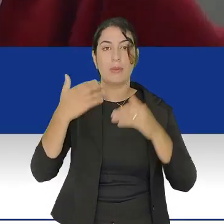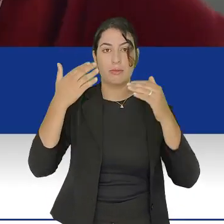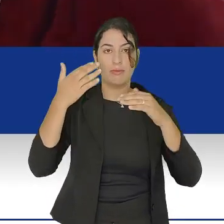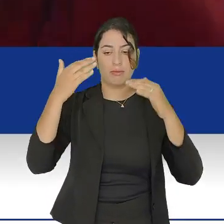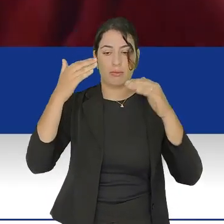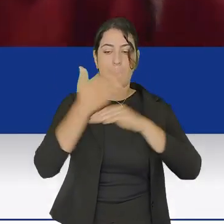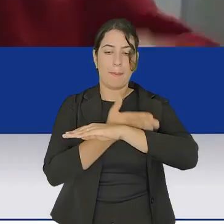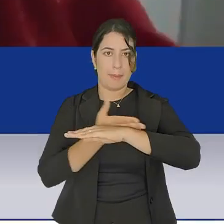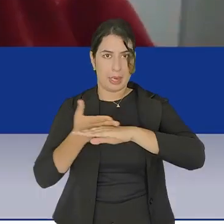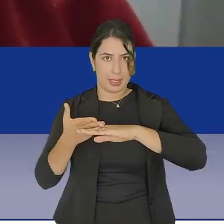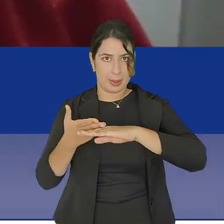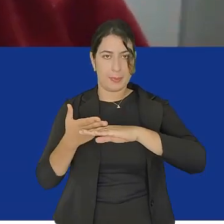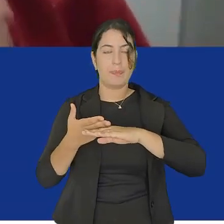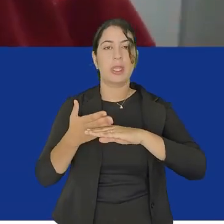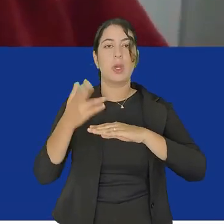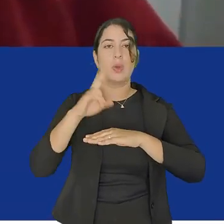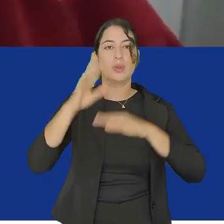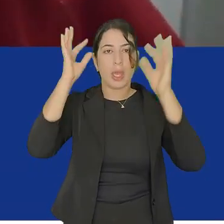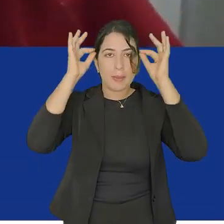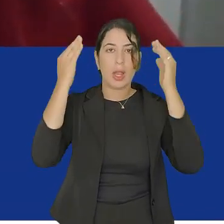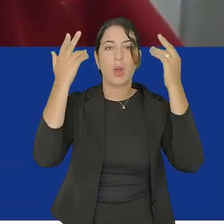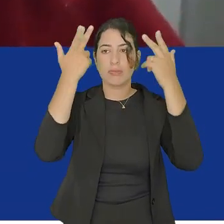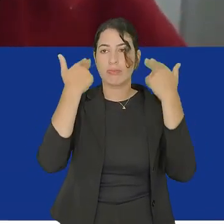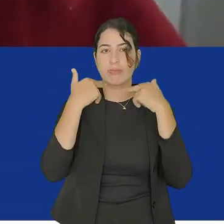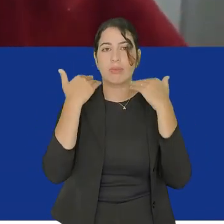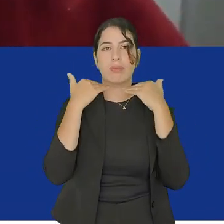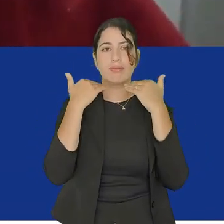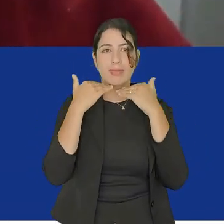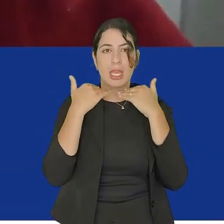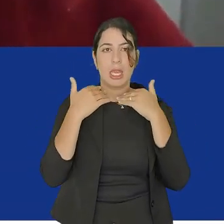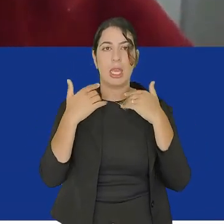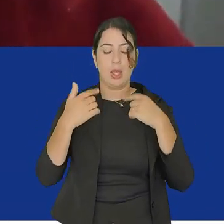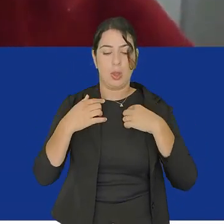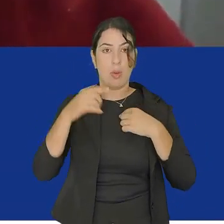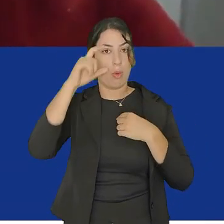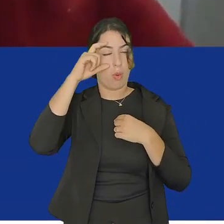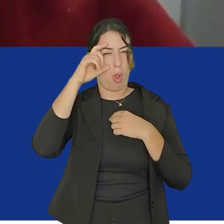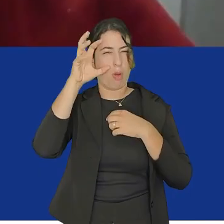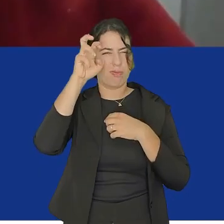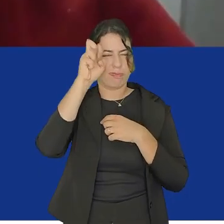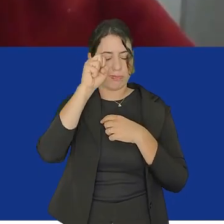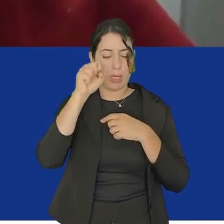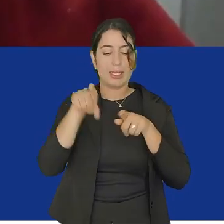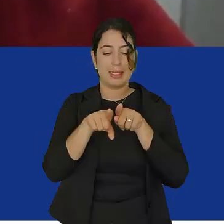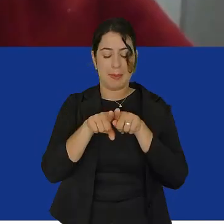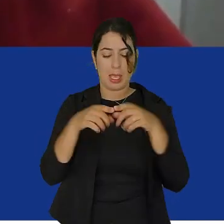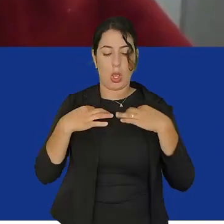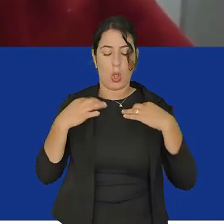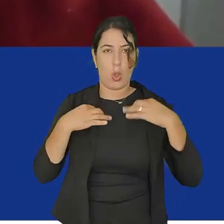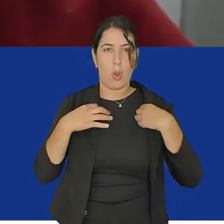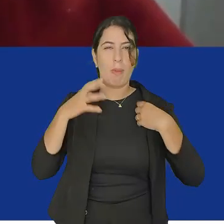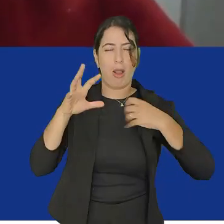curtos, lisos, estou com um óculos escuro e com uma roupa escura para contrastar bem com o